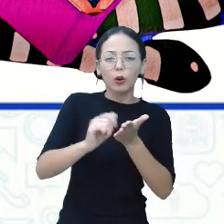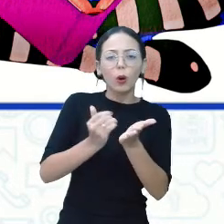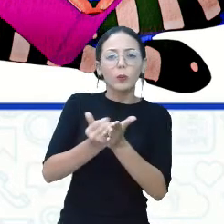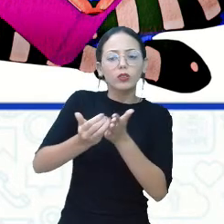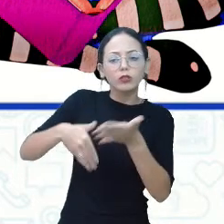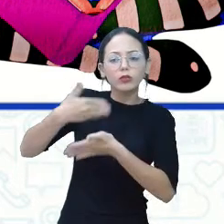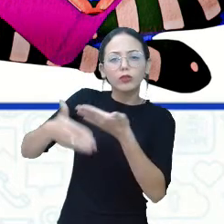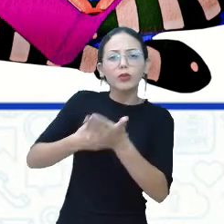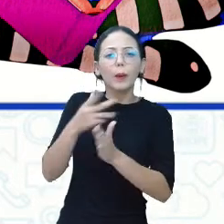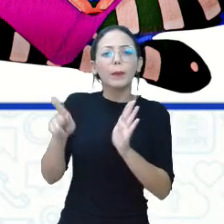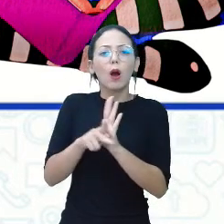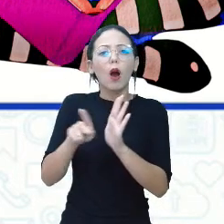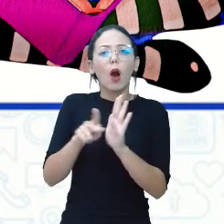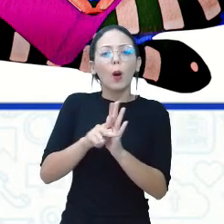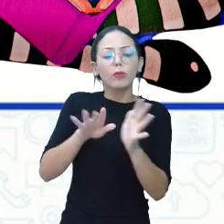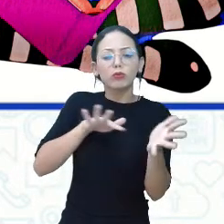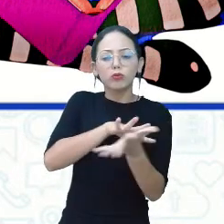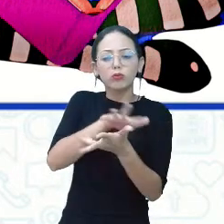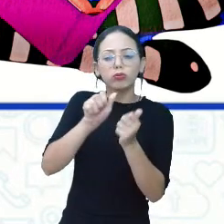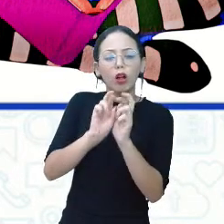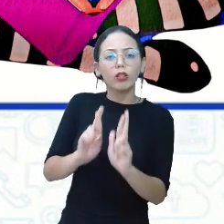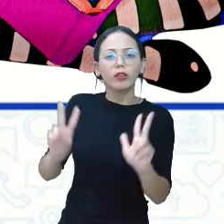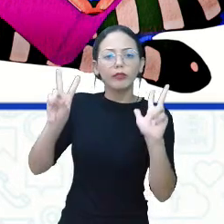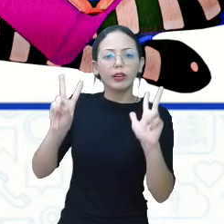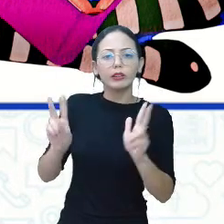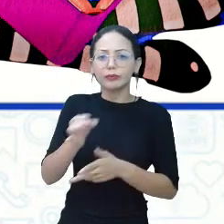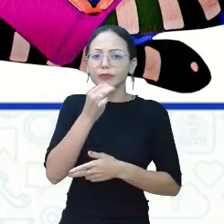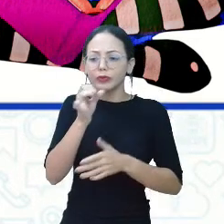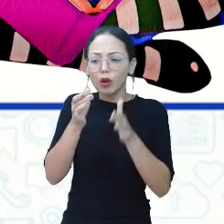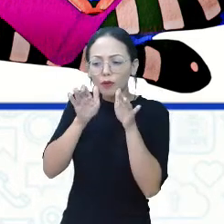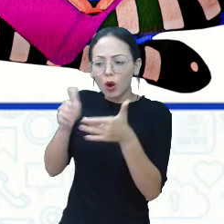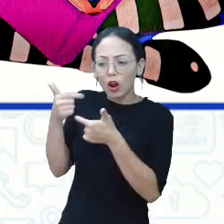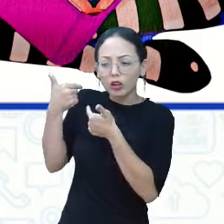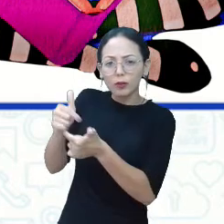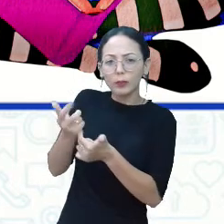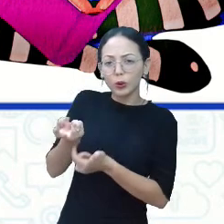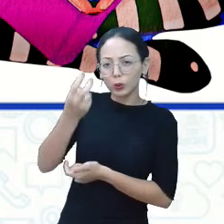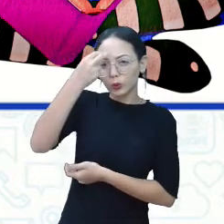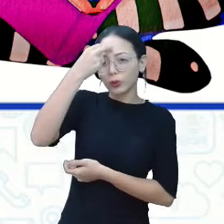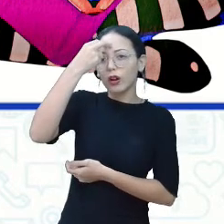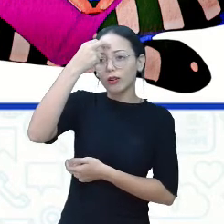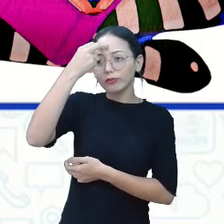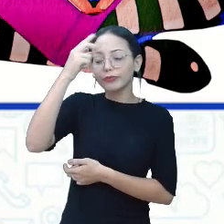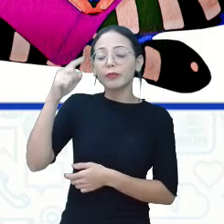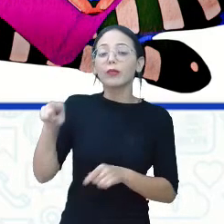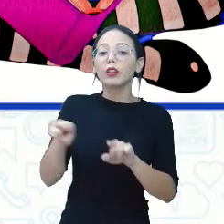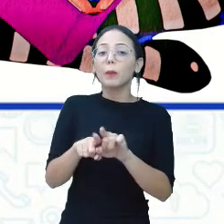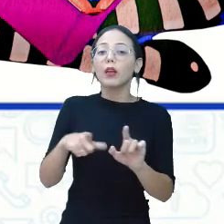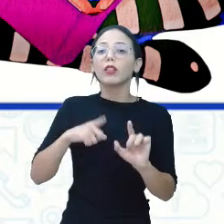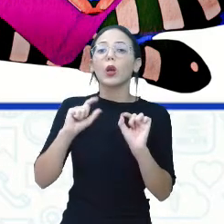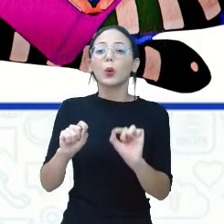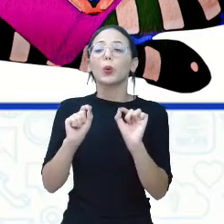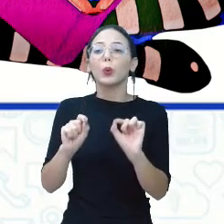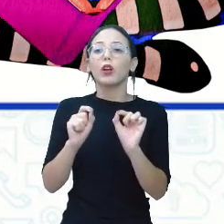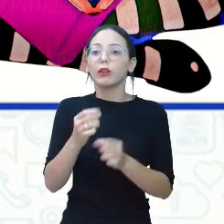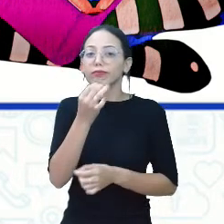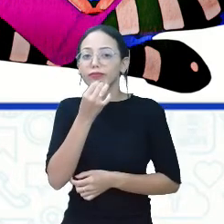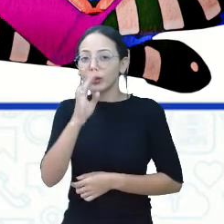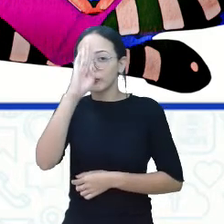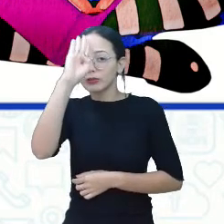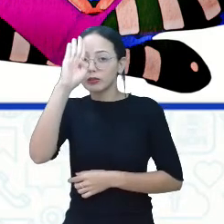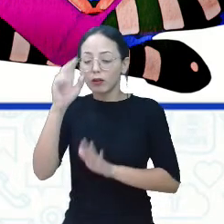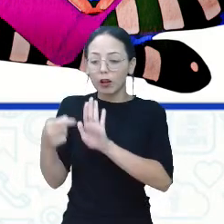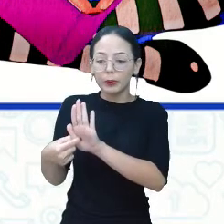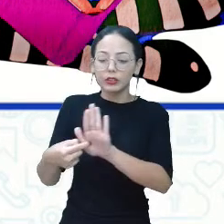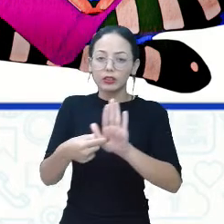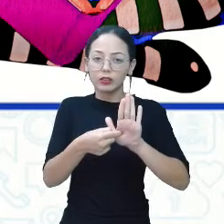seus próprios mundos fantásticos distintos, em vez de se basearem na tradição cultural estabelecida. E aí a gente tem um dos principais